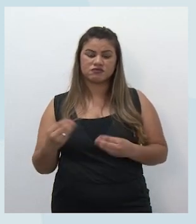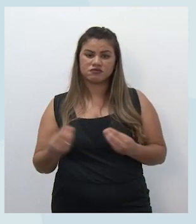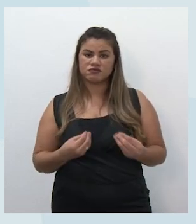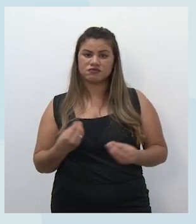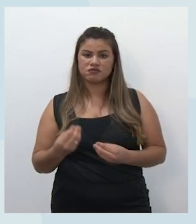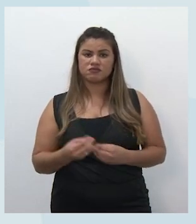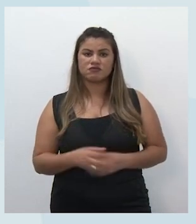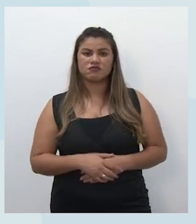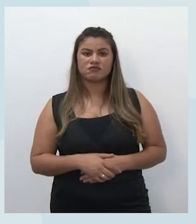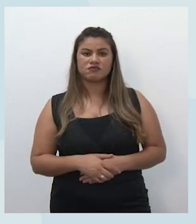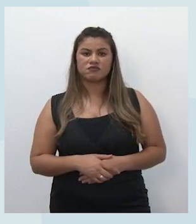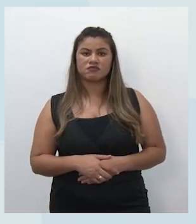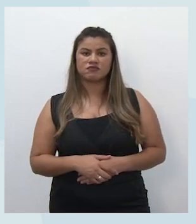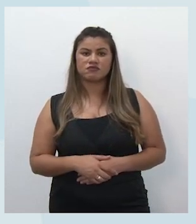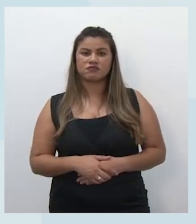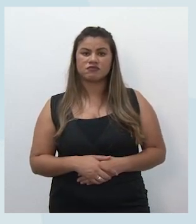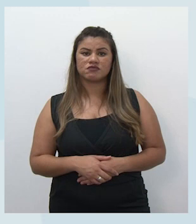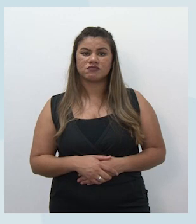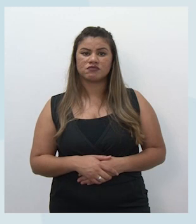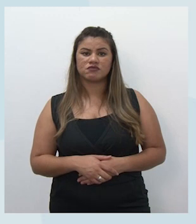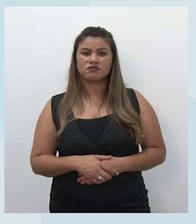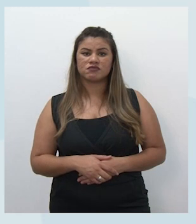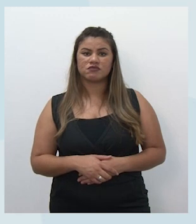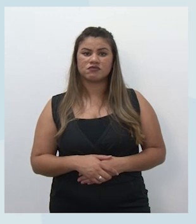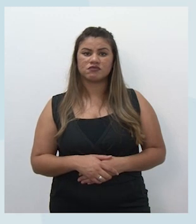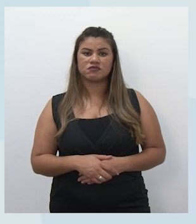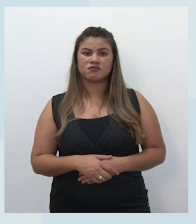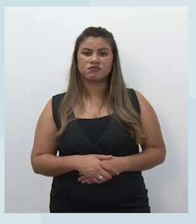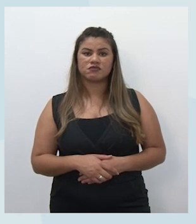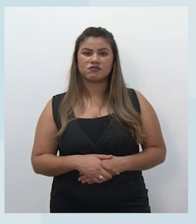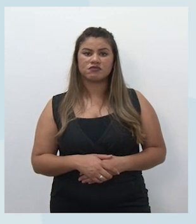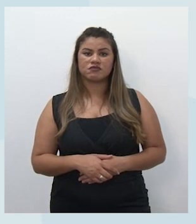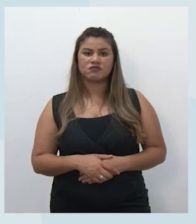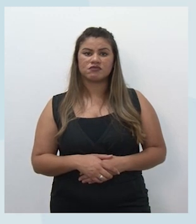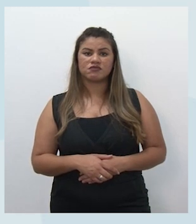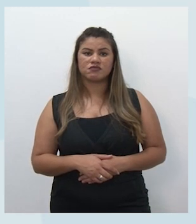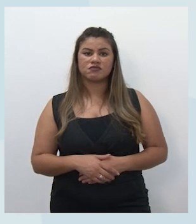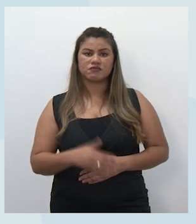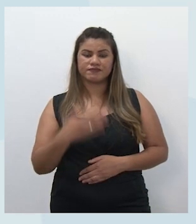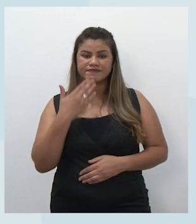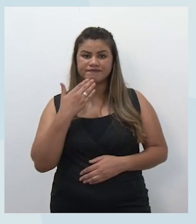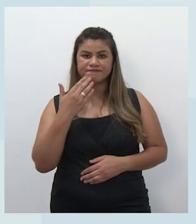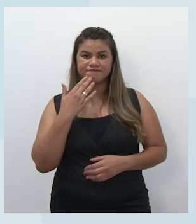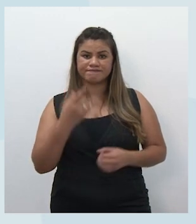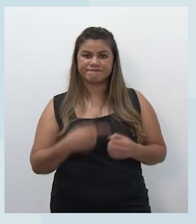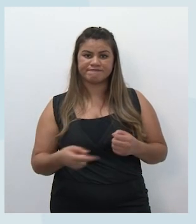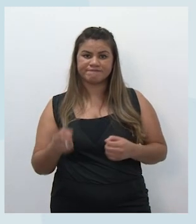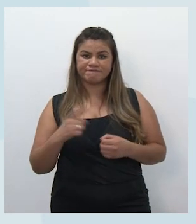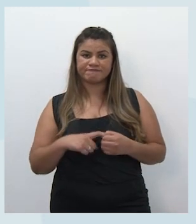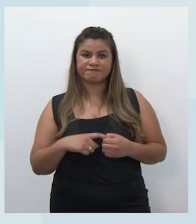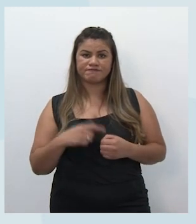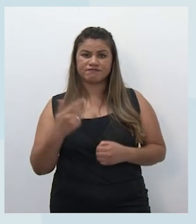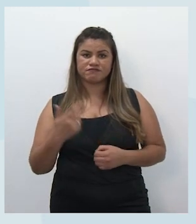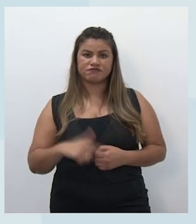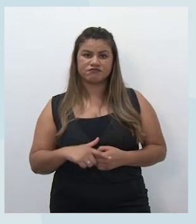Ivânia? Vamos lá? Pode. Eu só vou pedir para eles voltarem um pouquinho o slide anterior.